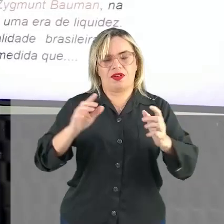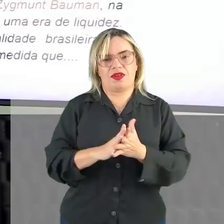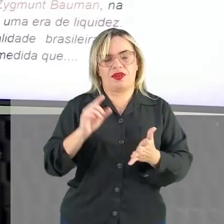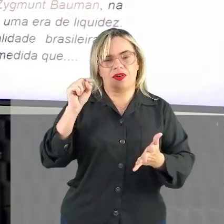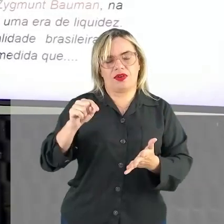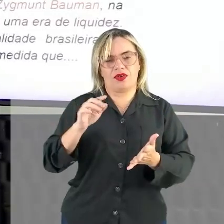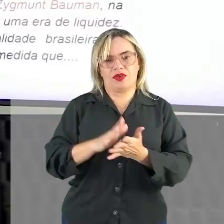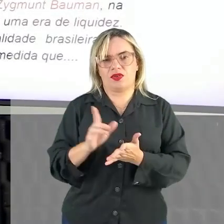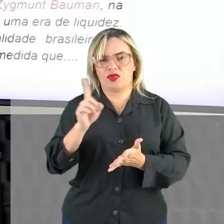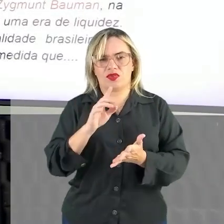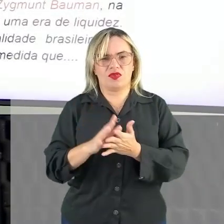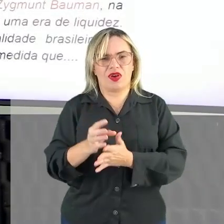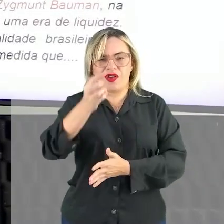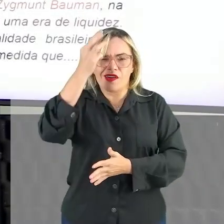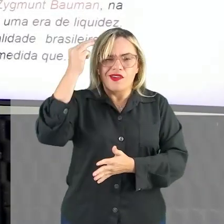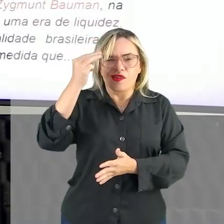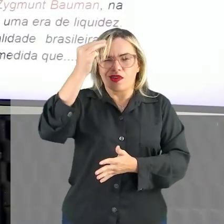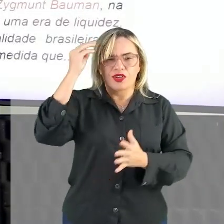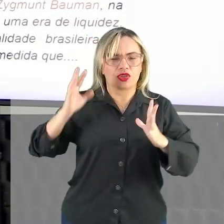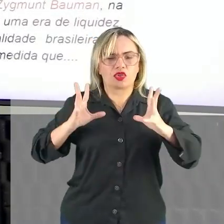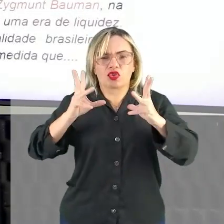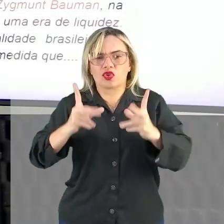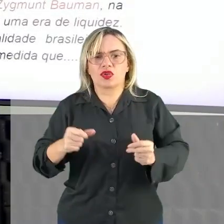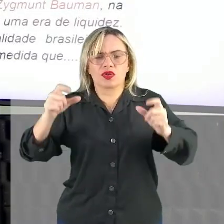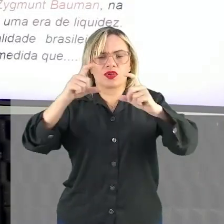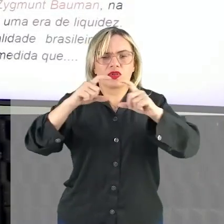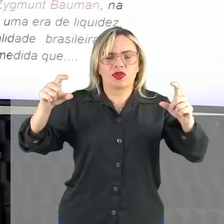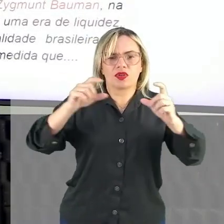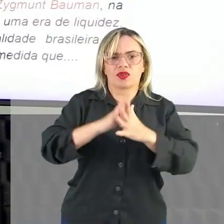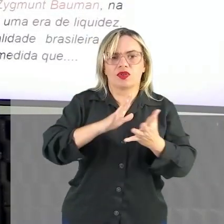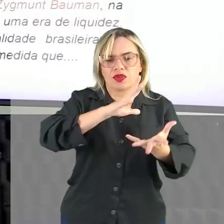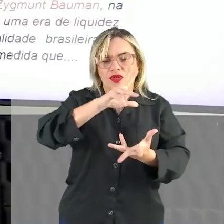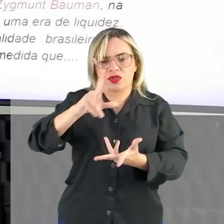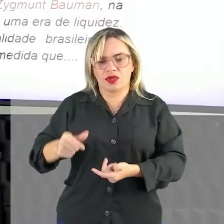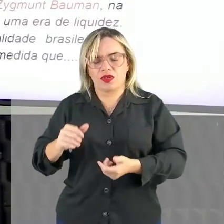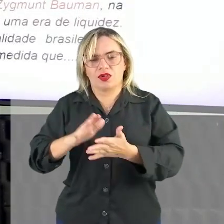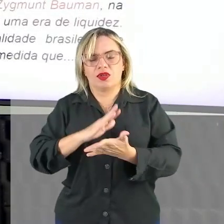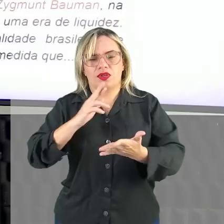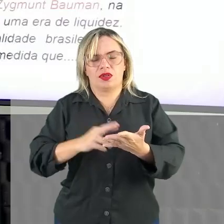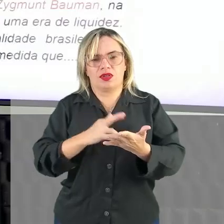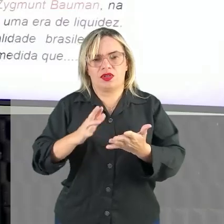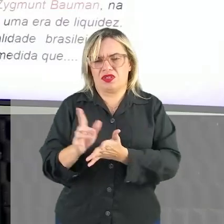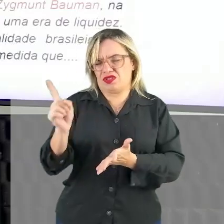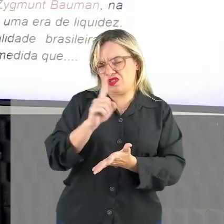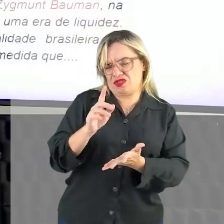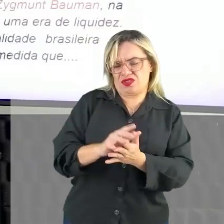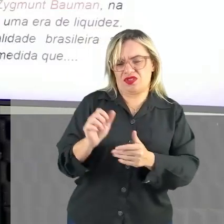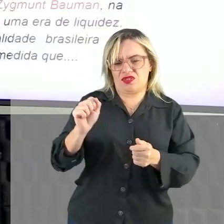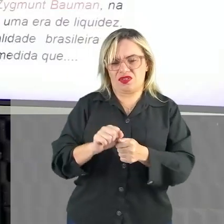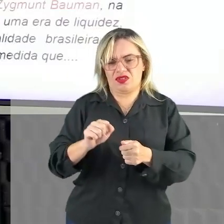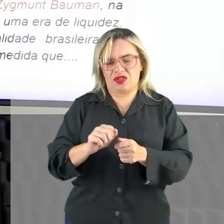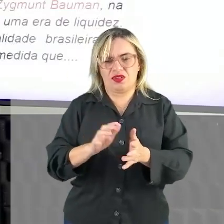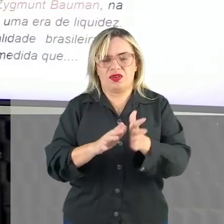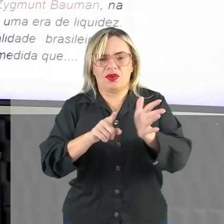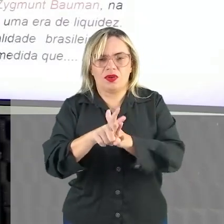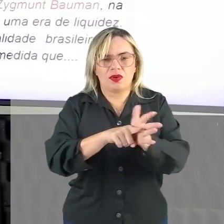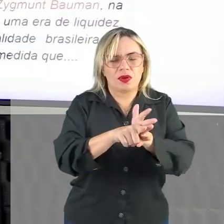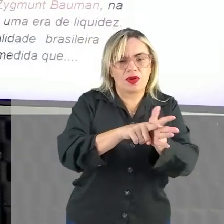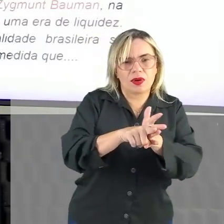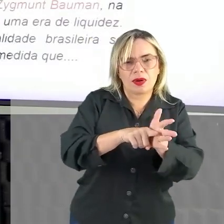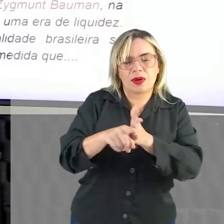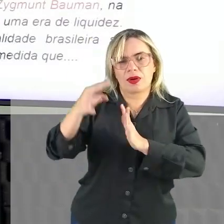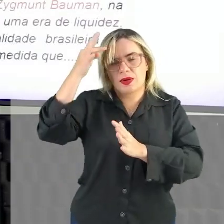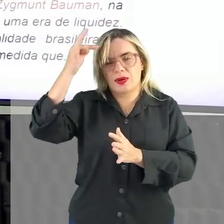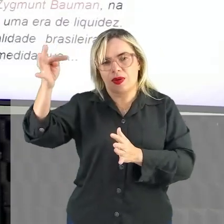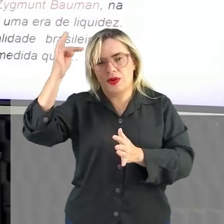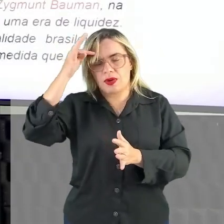vai decorar todas as frases do universo para você colocar na sua redação. E nem faça isso, tá? Procure teóricos